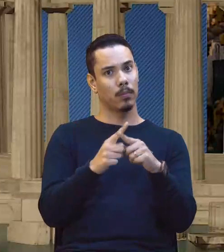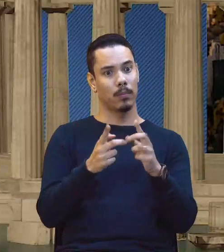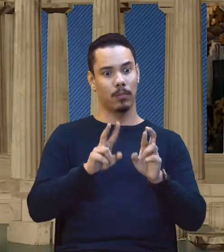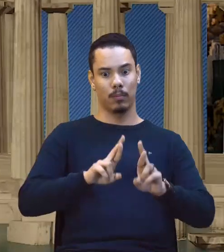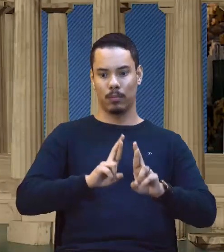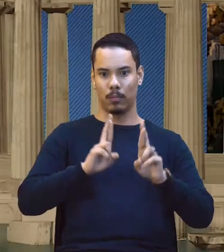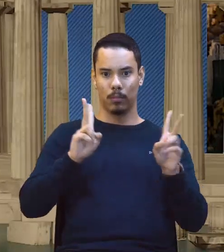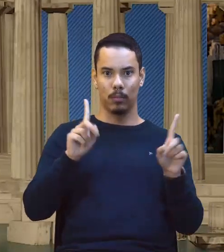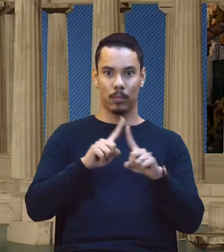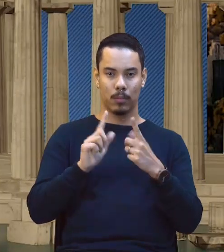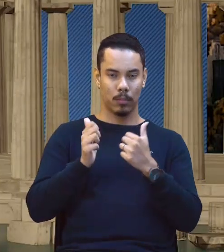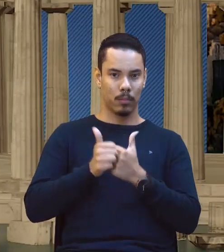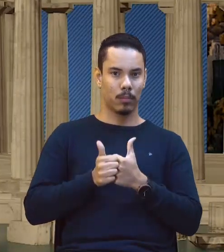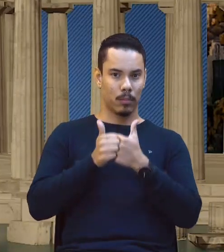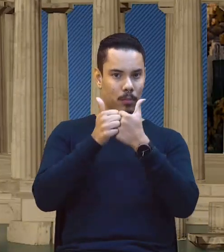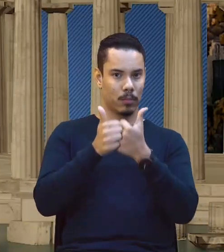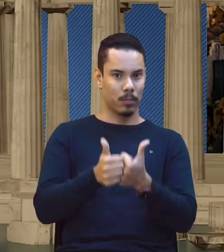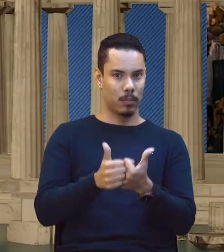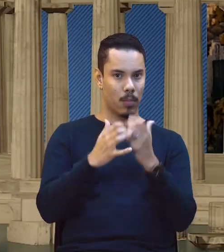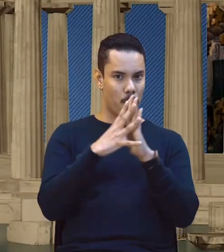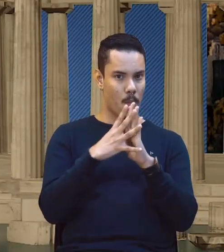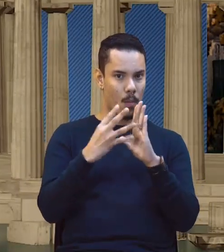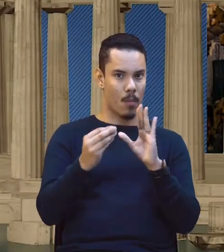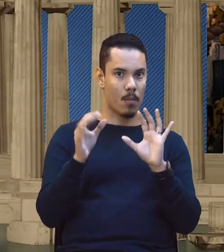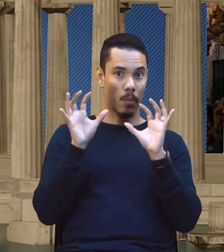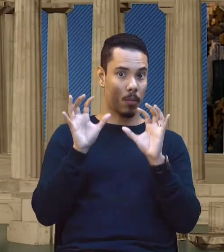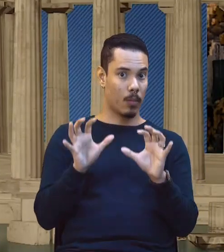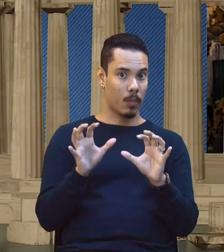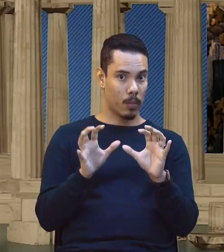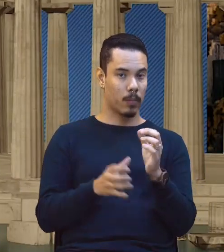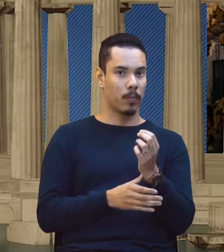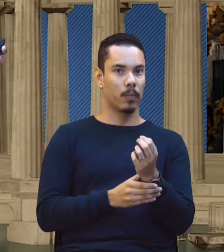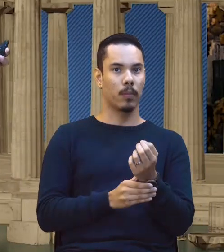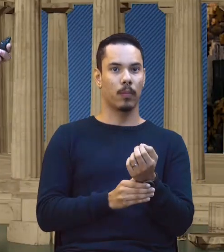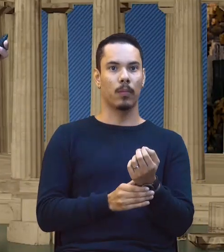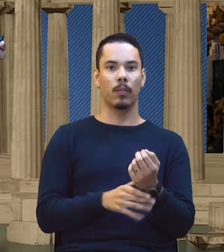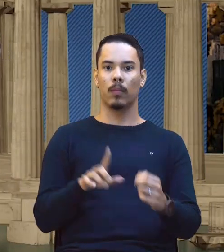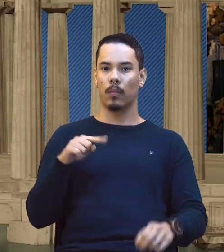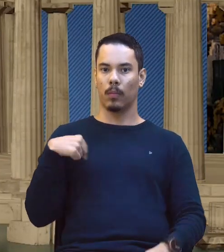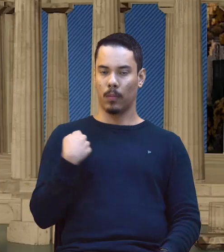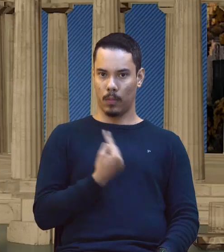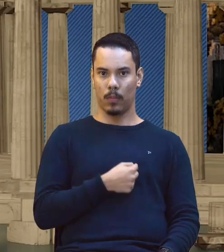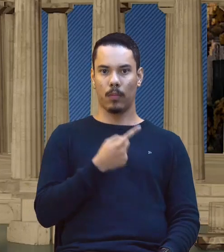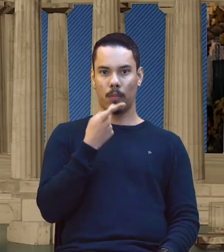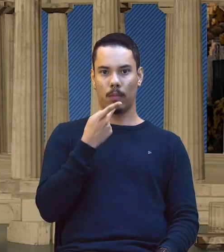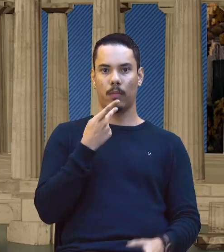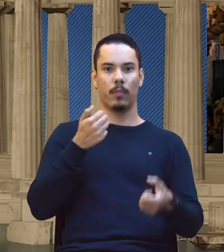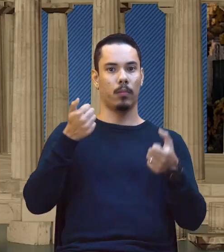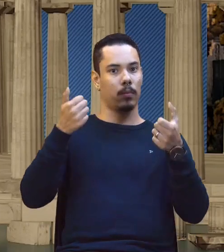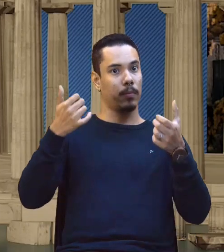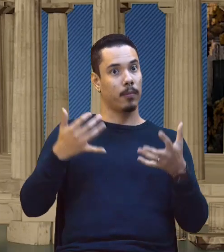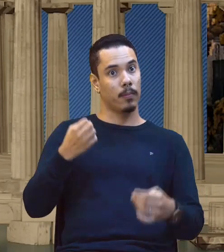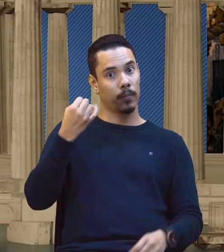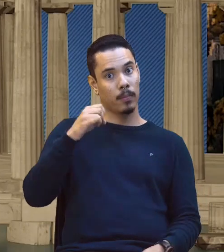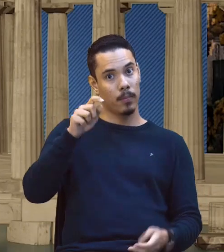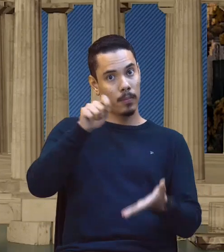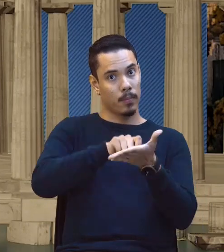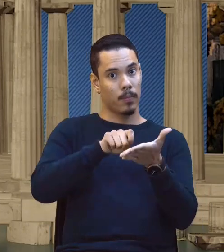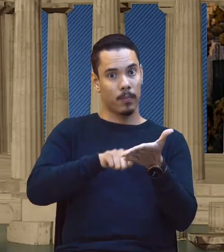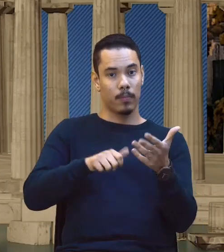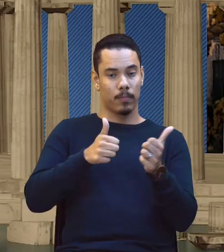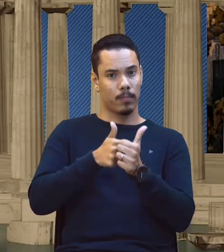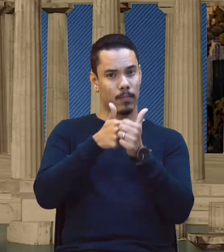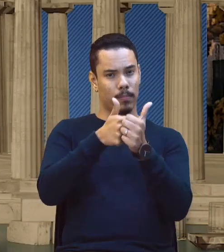que seguiu esse padrão aí que a gente colocou para vocês, se vocês escreveram seguindo essa linha